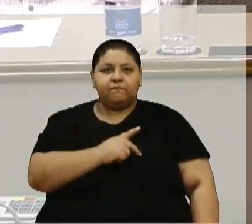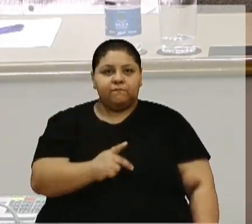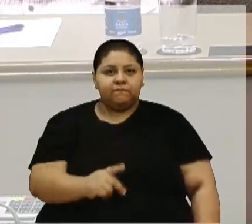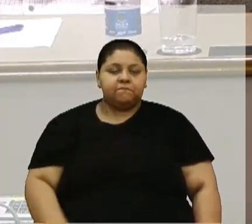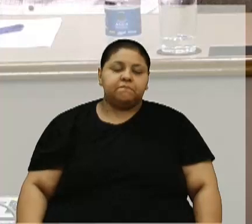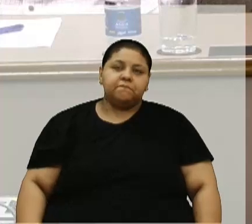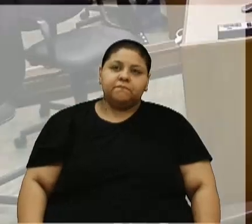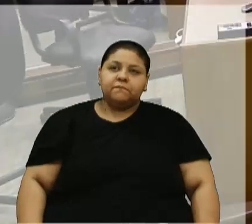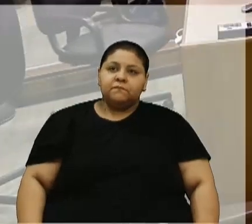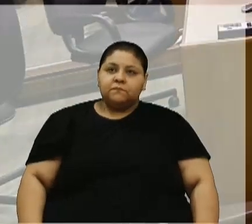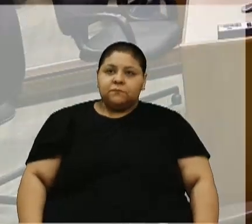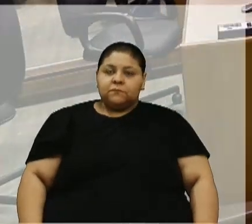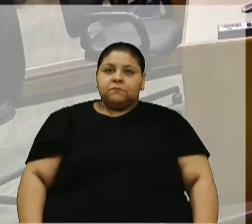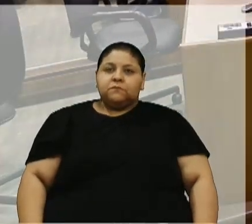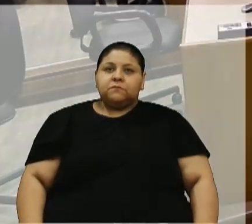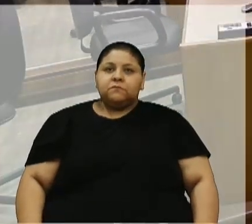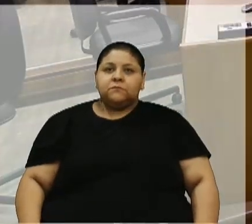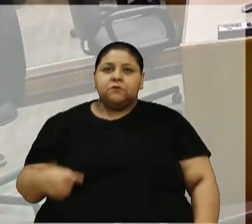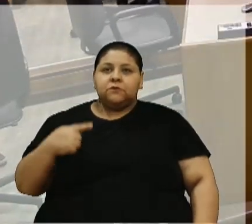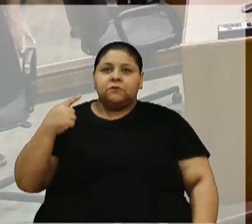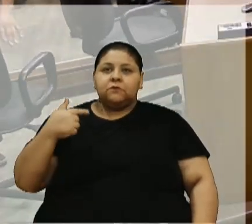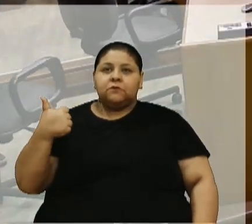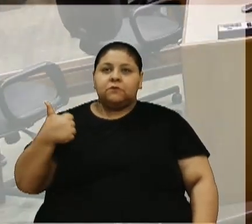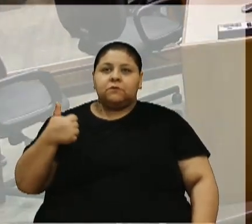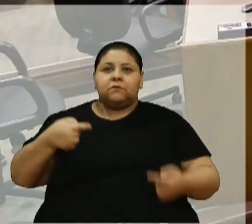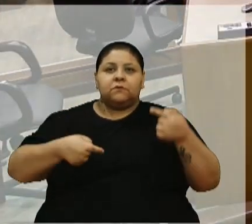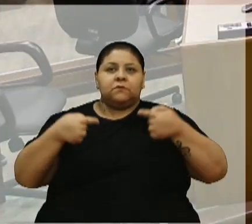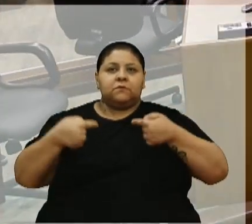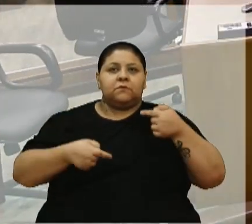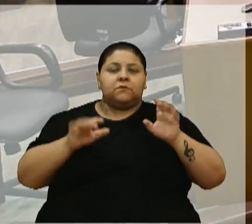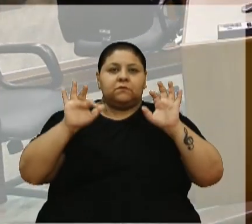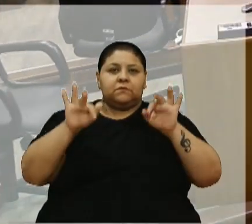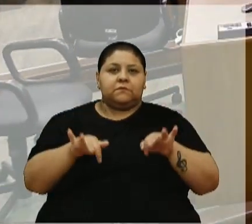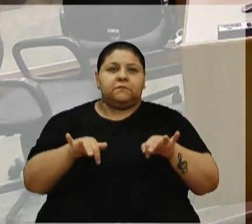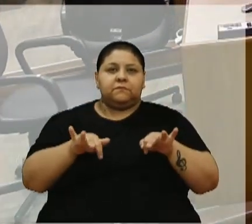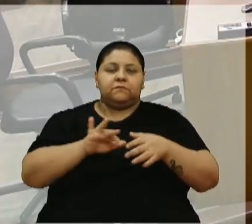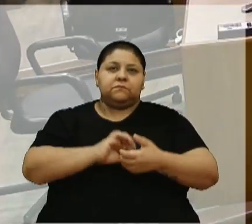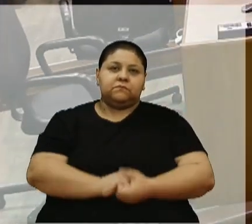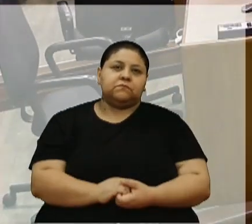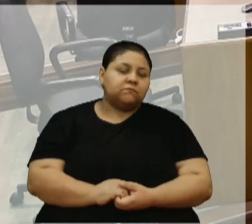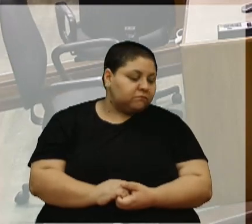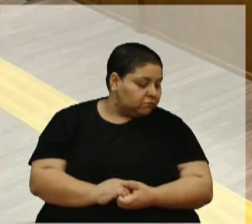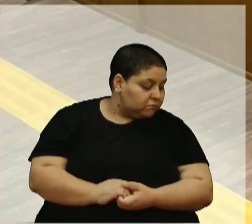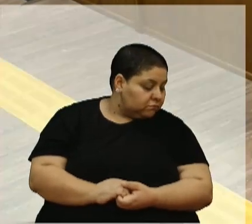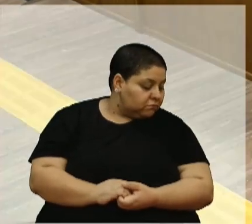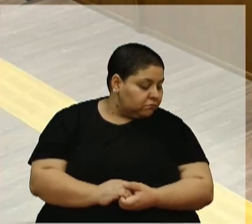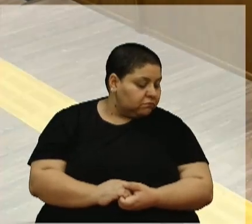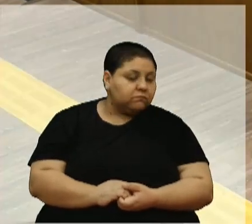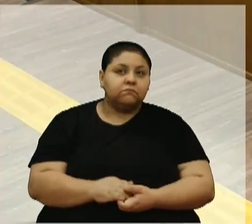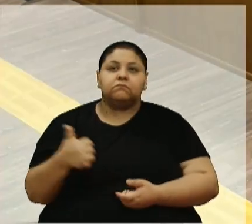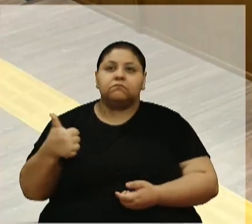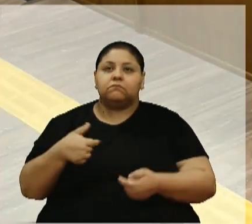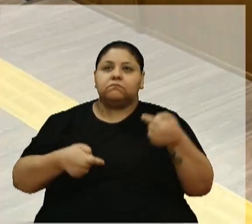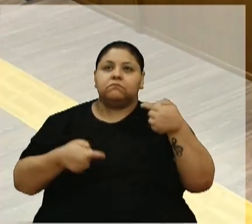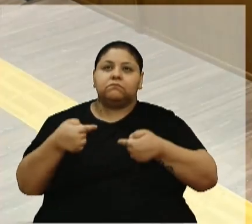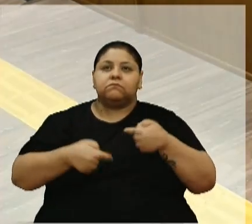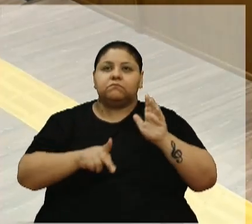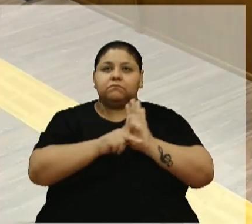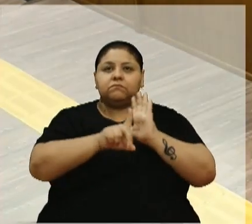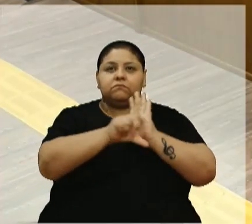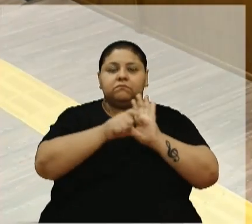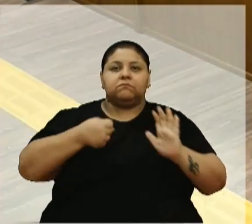senhora presidente. Em primeira discussão, encerrada a primeira discussão. Em primeira discussão,